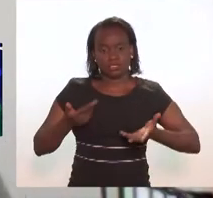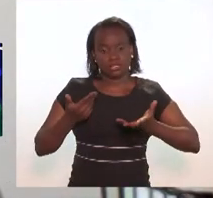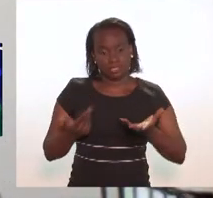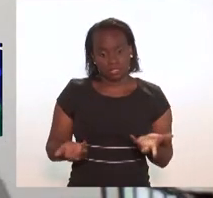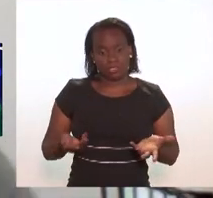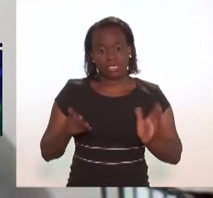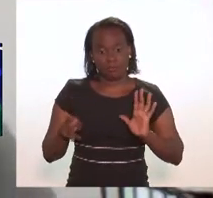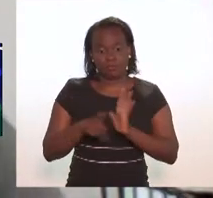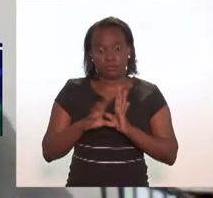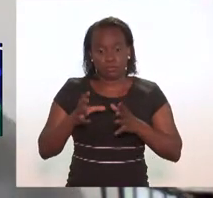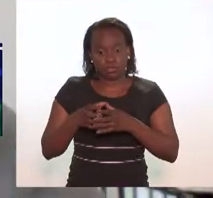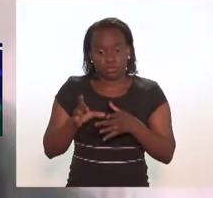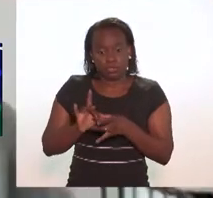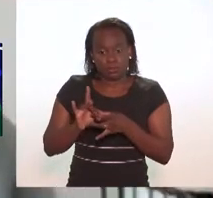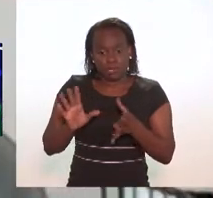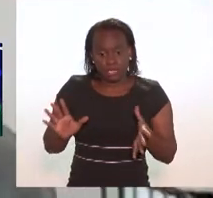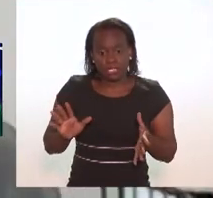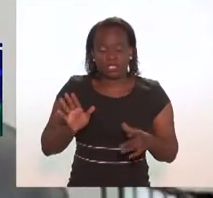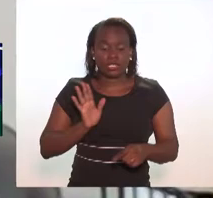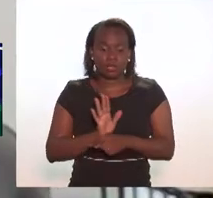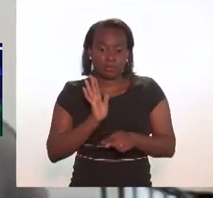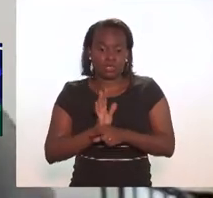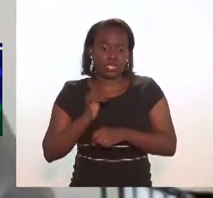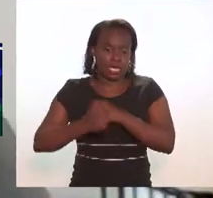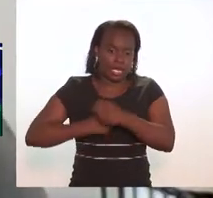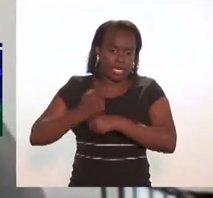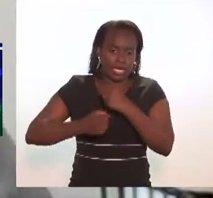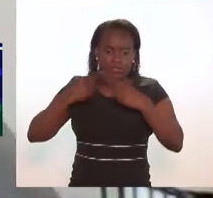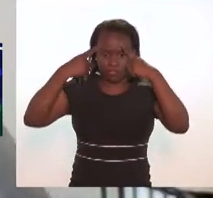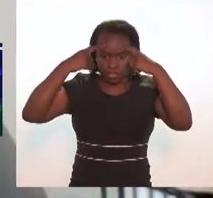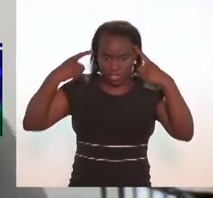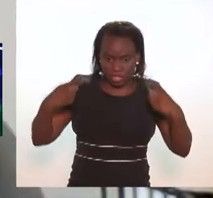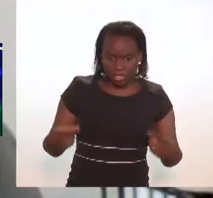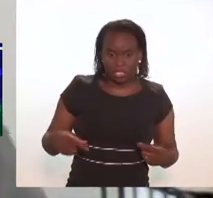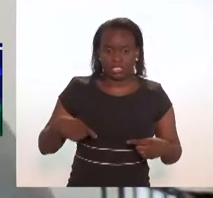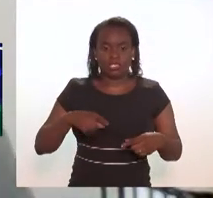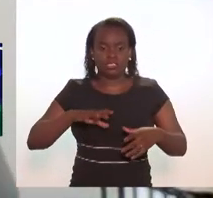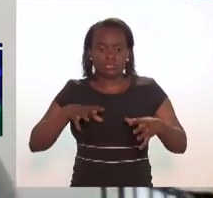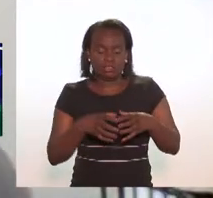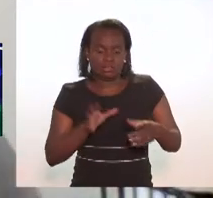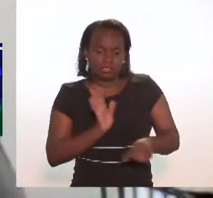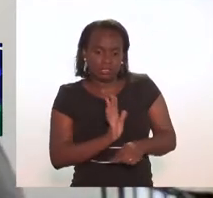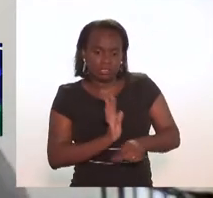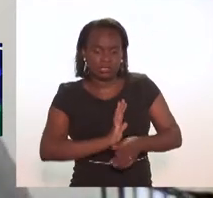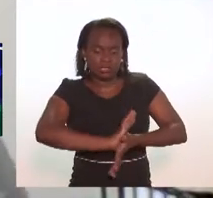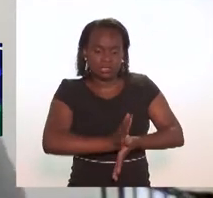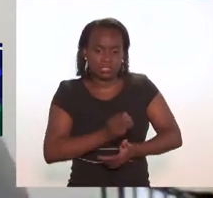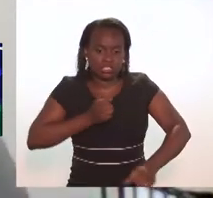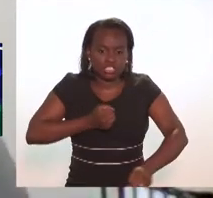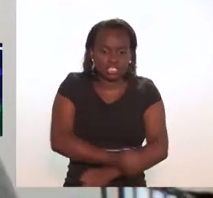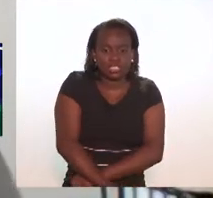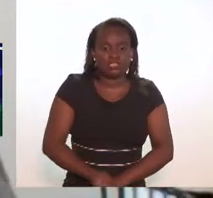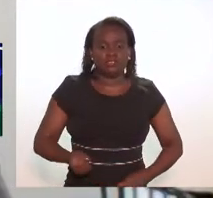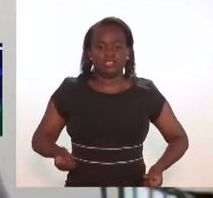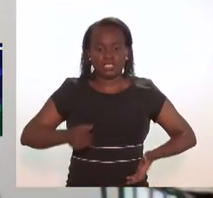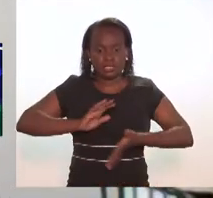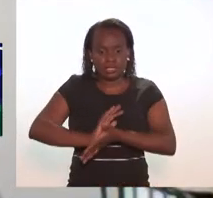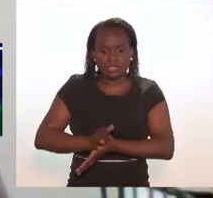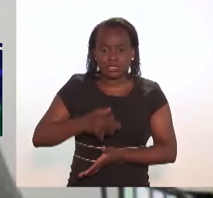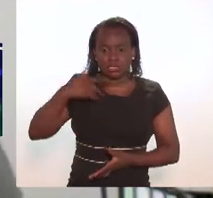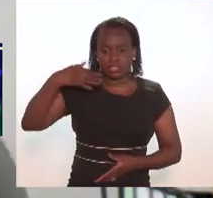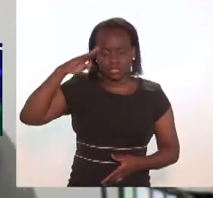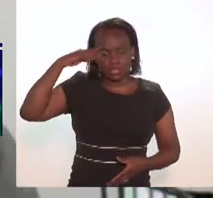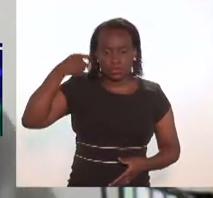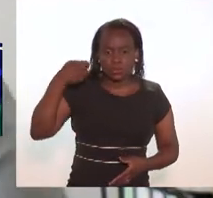corrente liberal que apoiou, ao longo dos séculos, violência, colonização, escravidão, opressão e ditaduras.